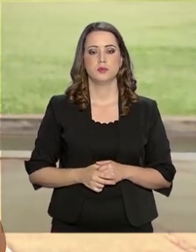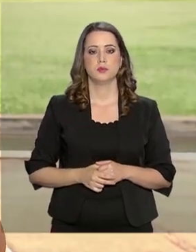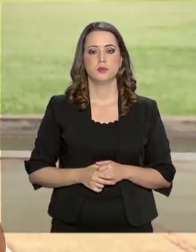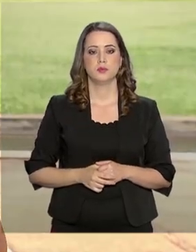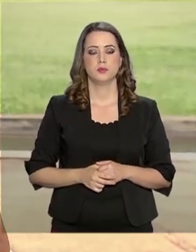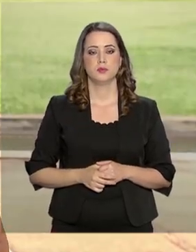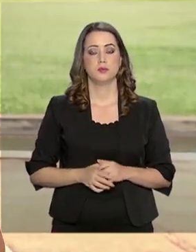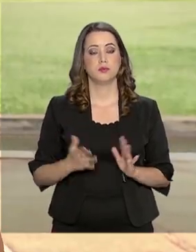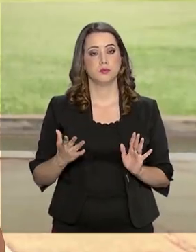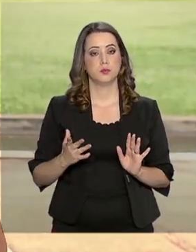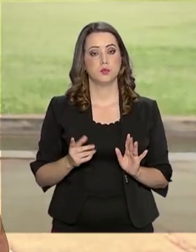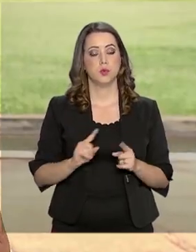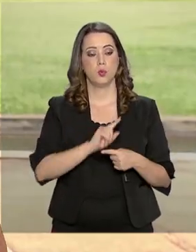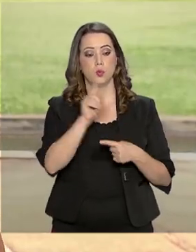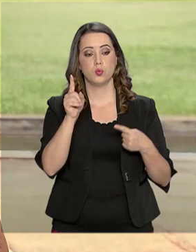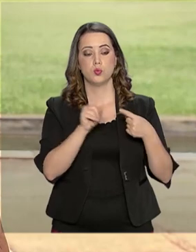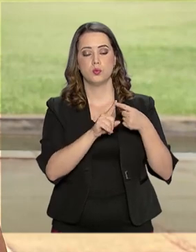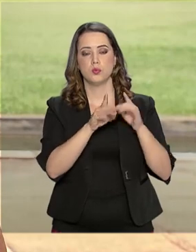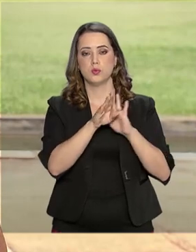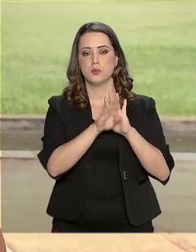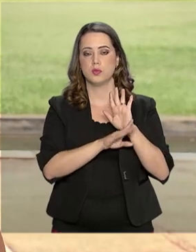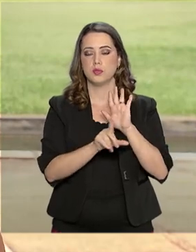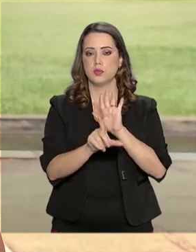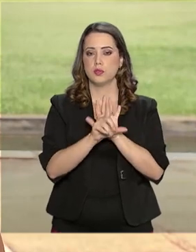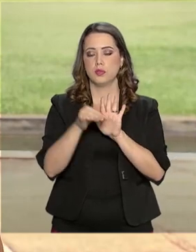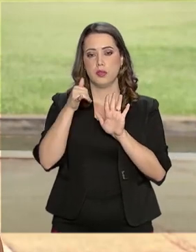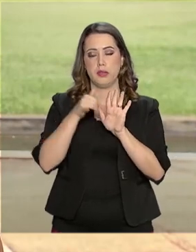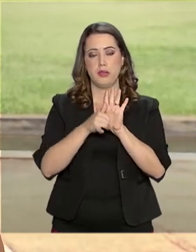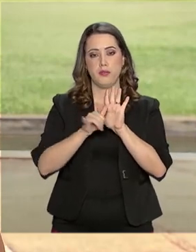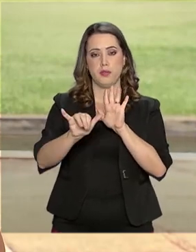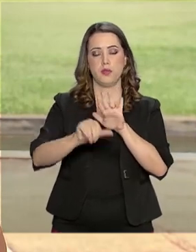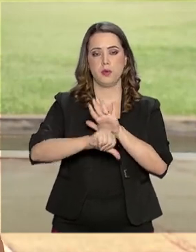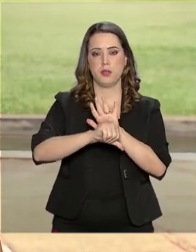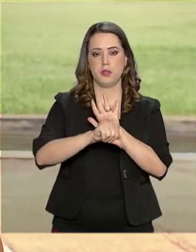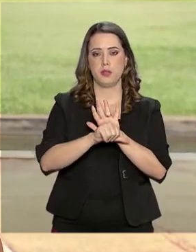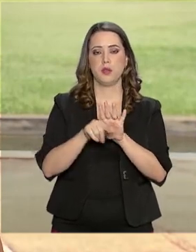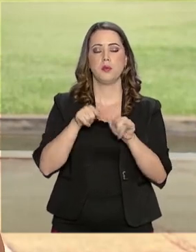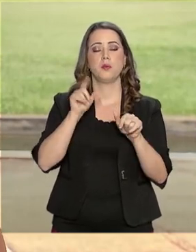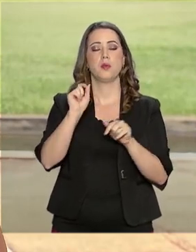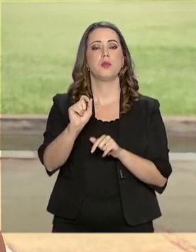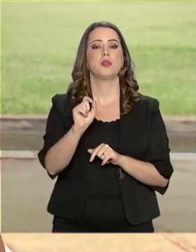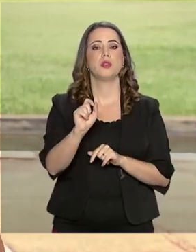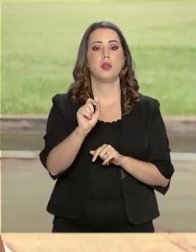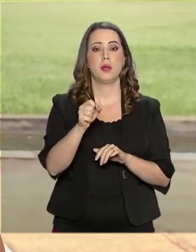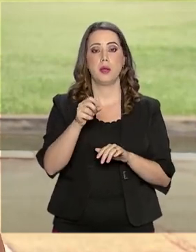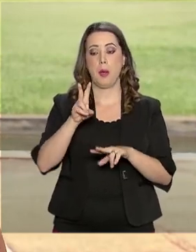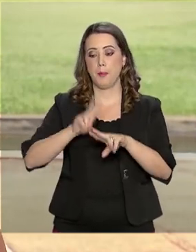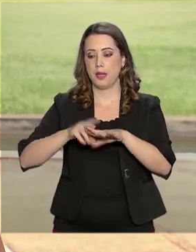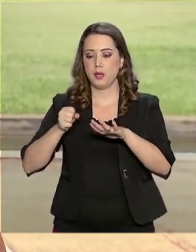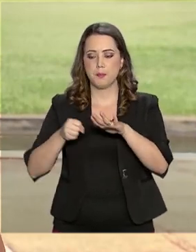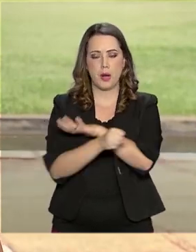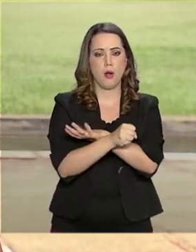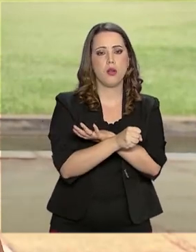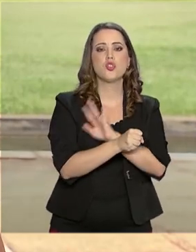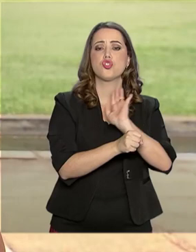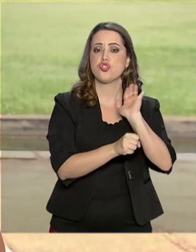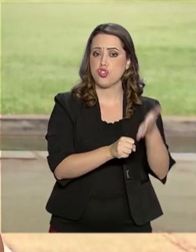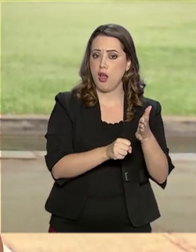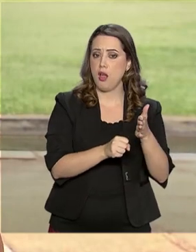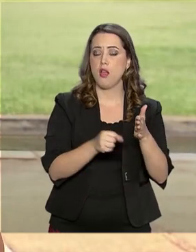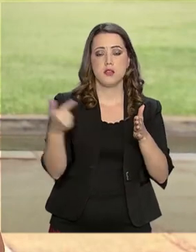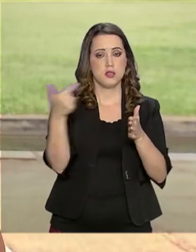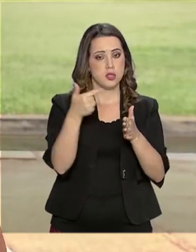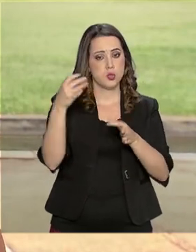ali é um dos pontos desse projeto de lei anti crime prevê a execução imediata da pena após condenação em